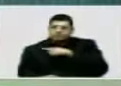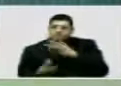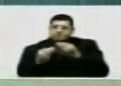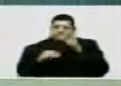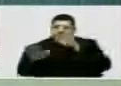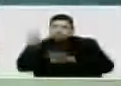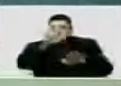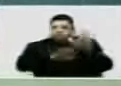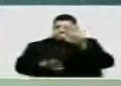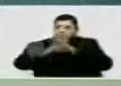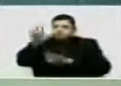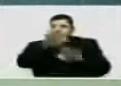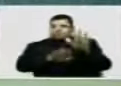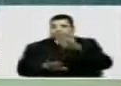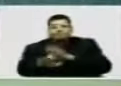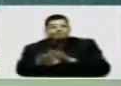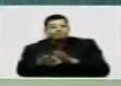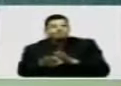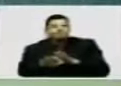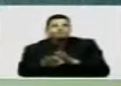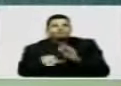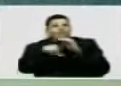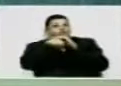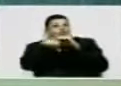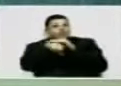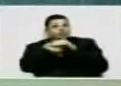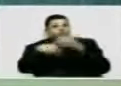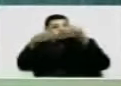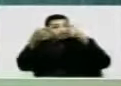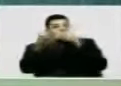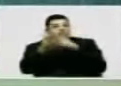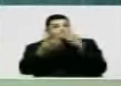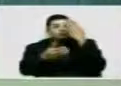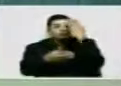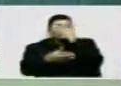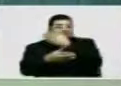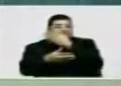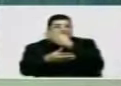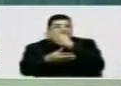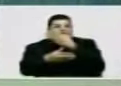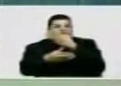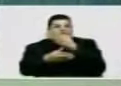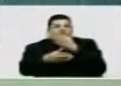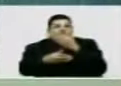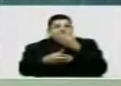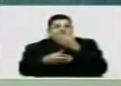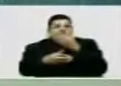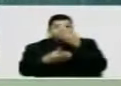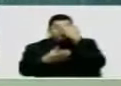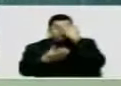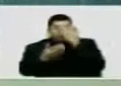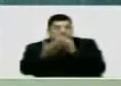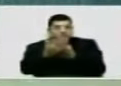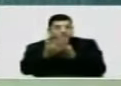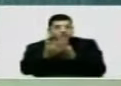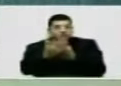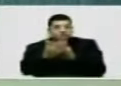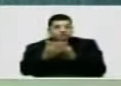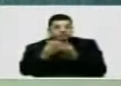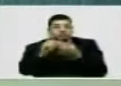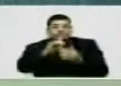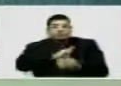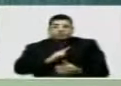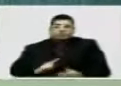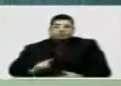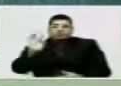ter muito cuidado com um discurso cego de confiança na atitude